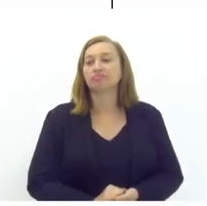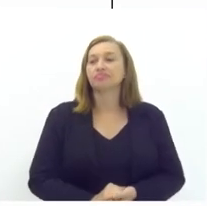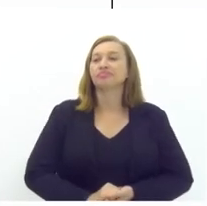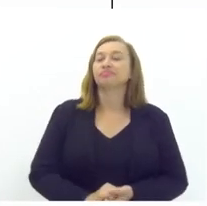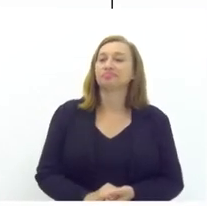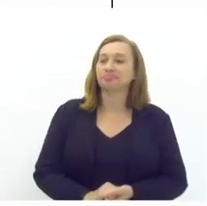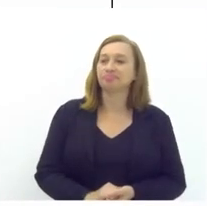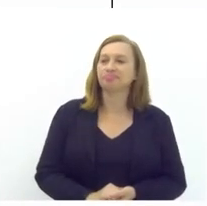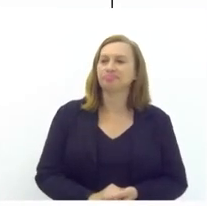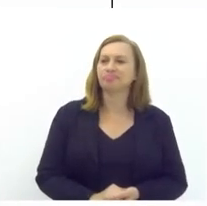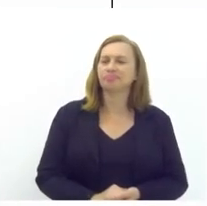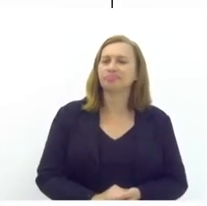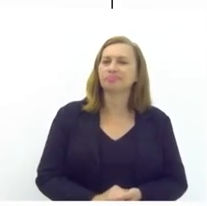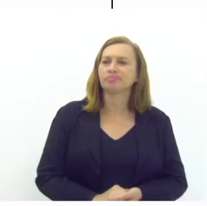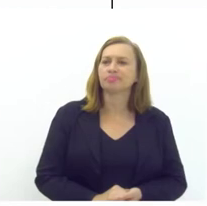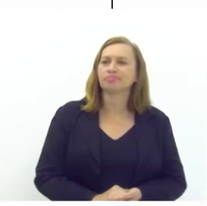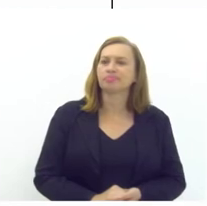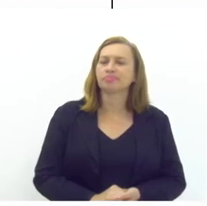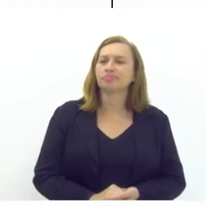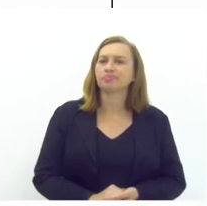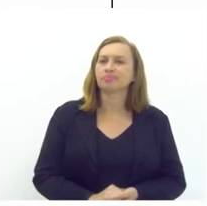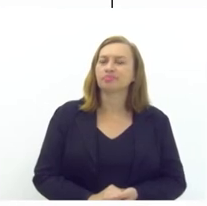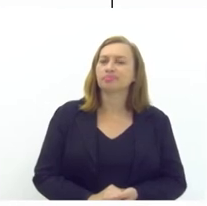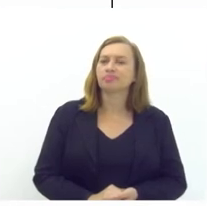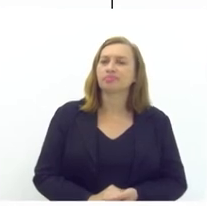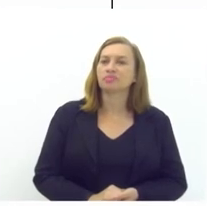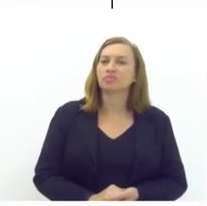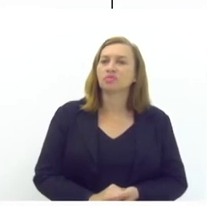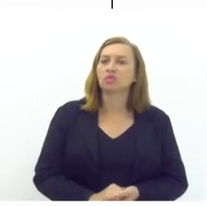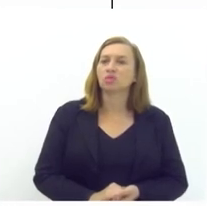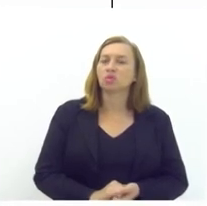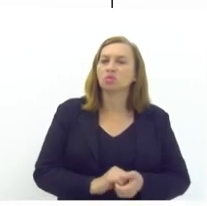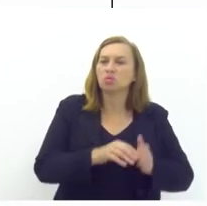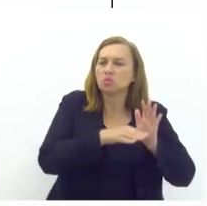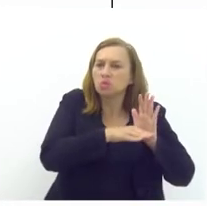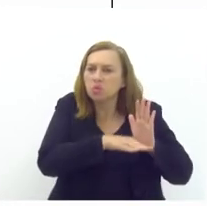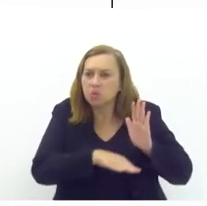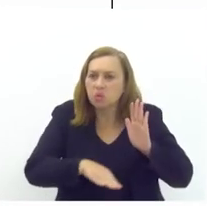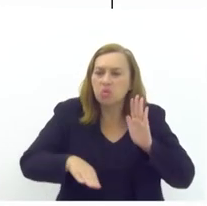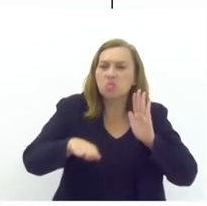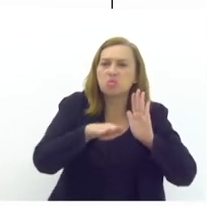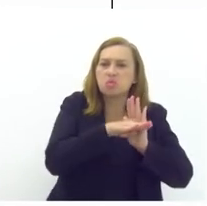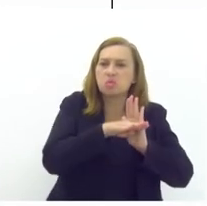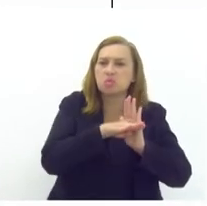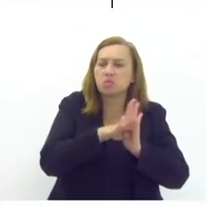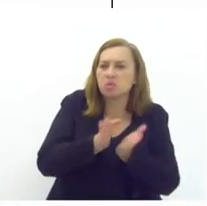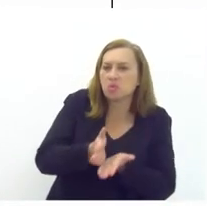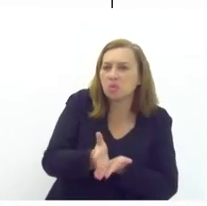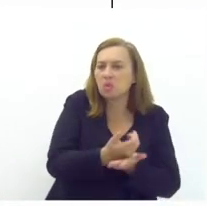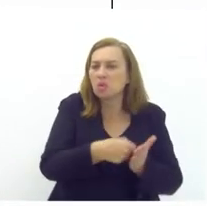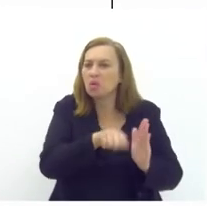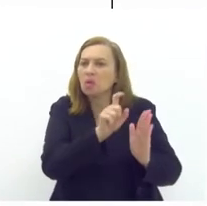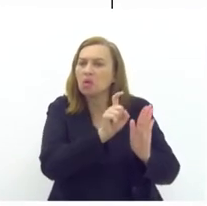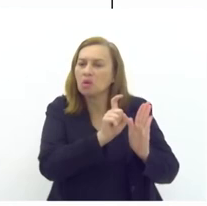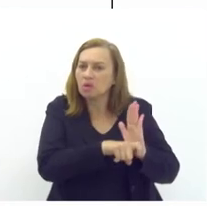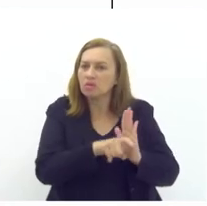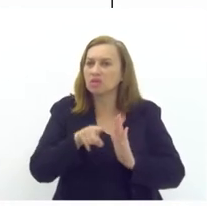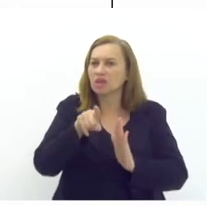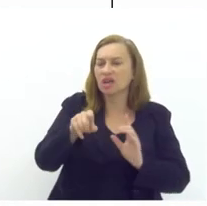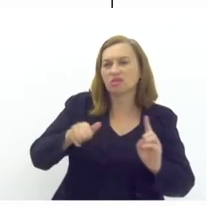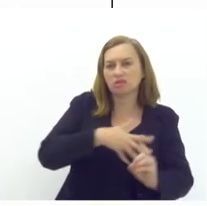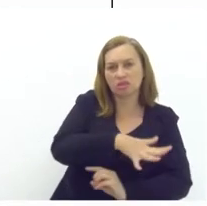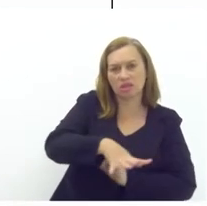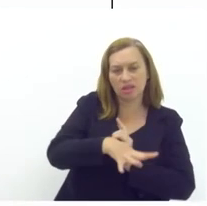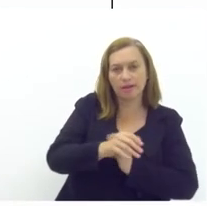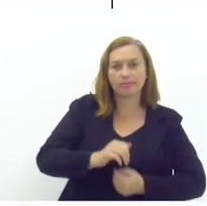que resultou no aumento brutal da Carne tributária daquelas sociedades